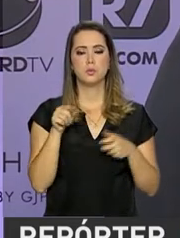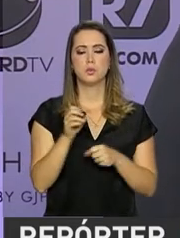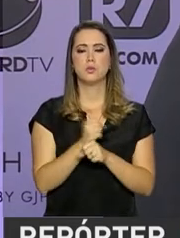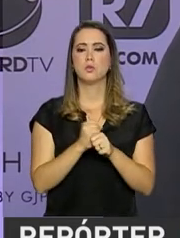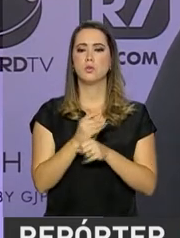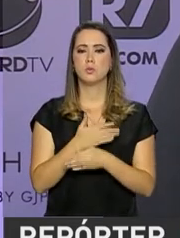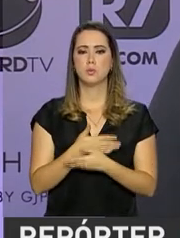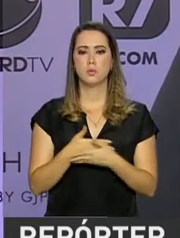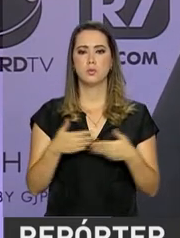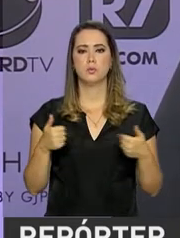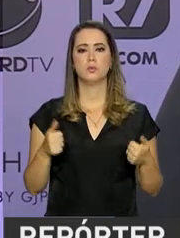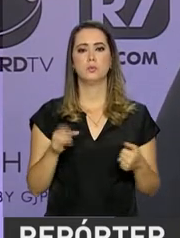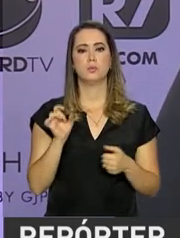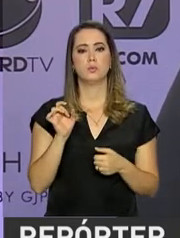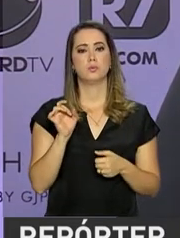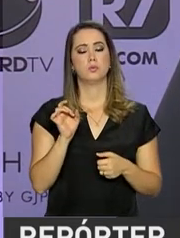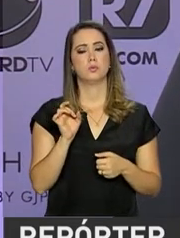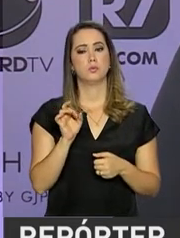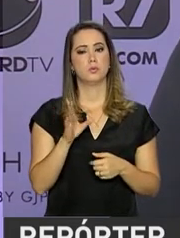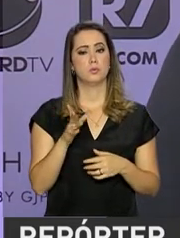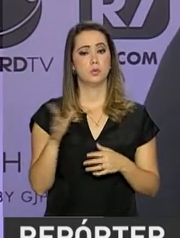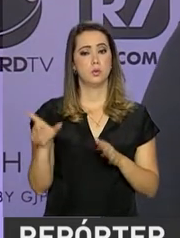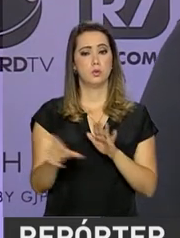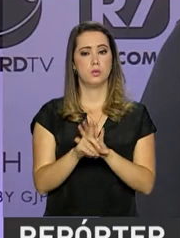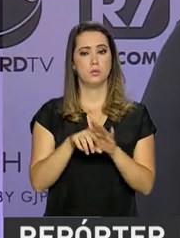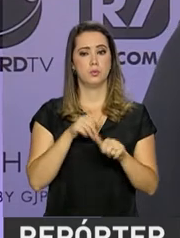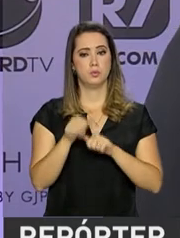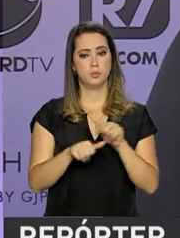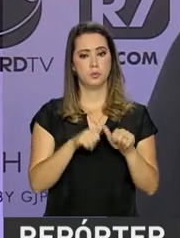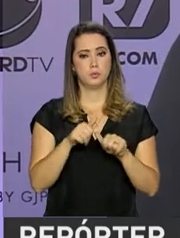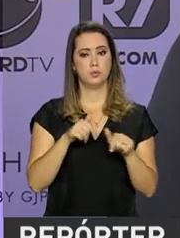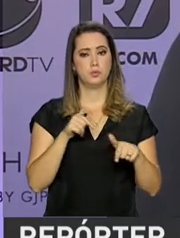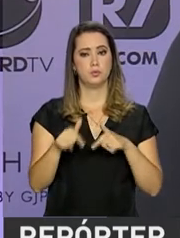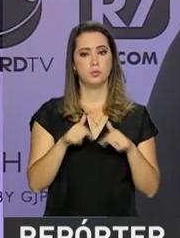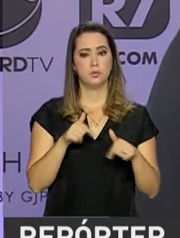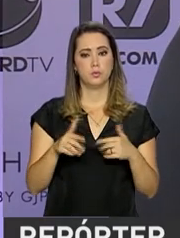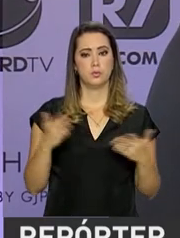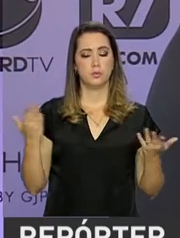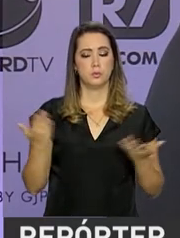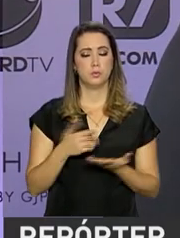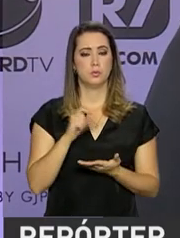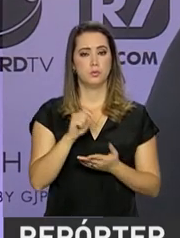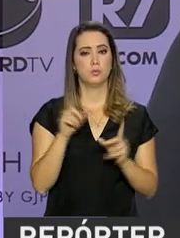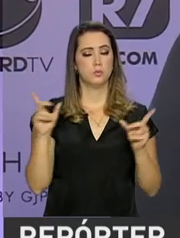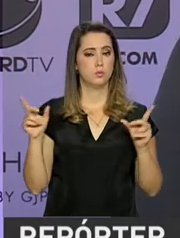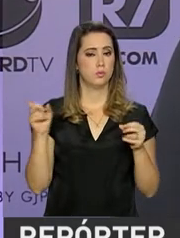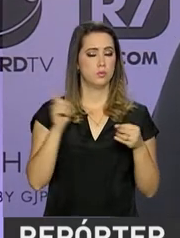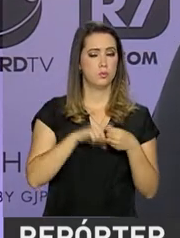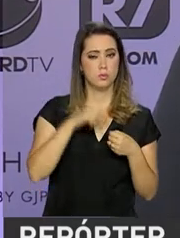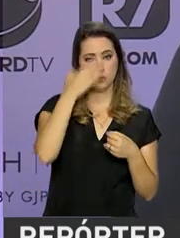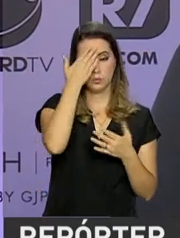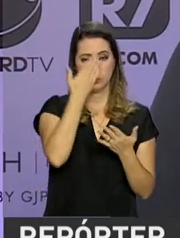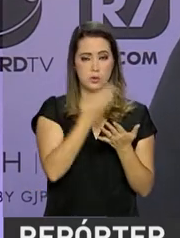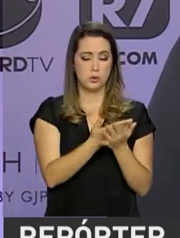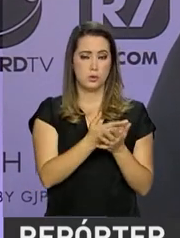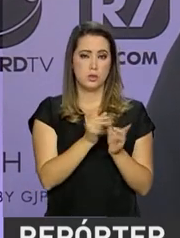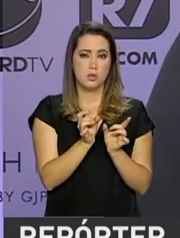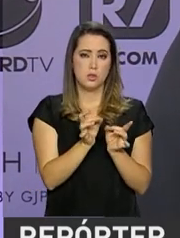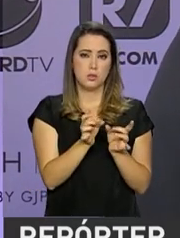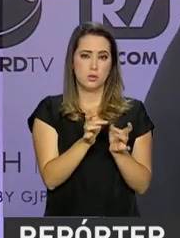melhor com a reforma trabalhista com a retomada da confiança no setor